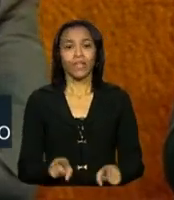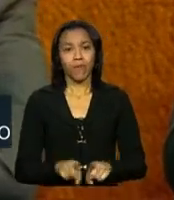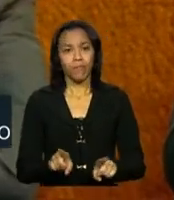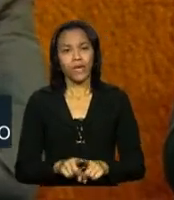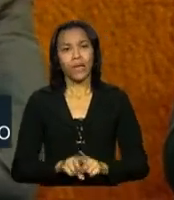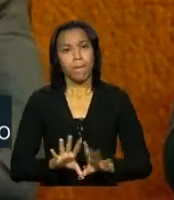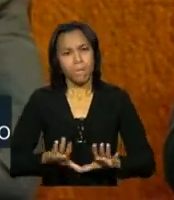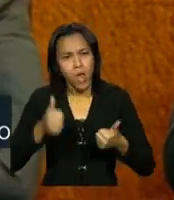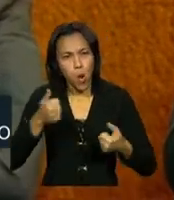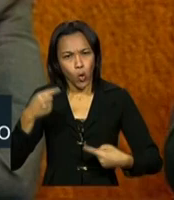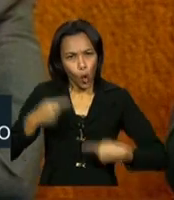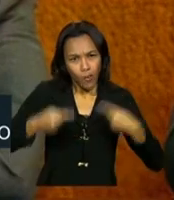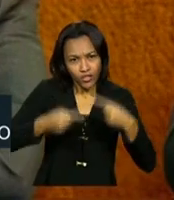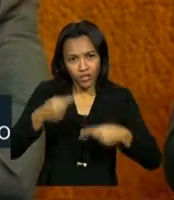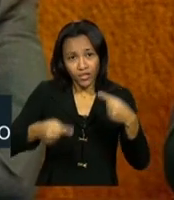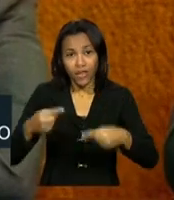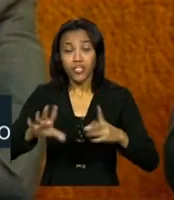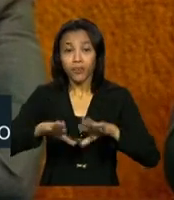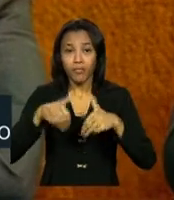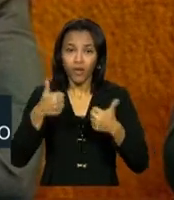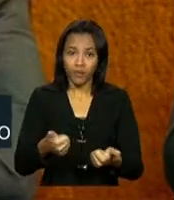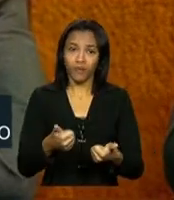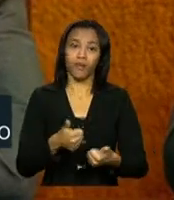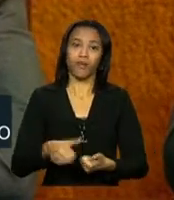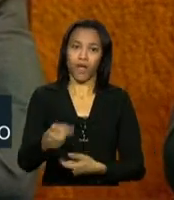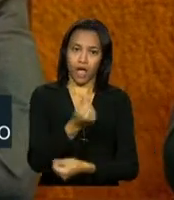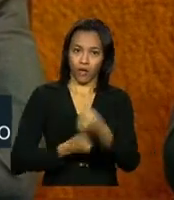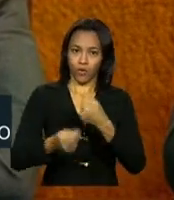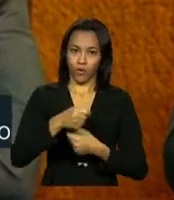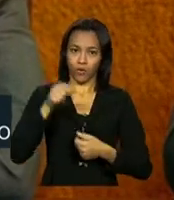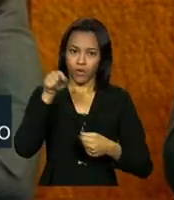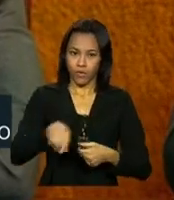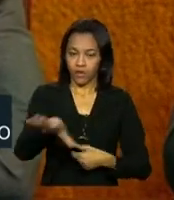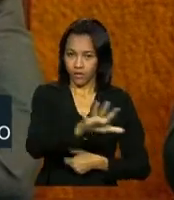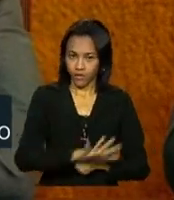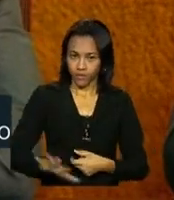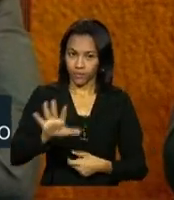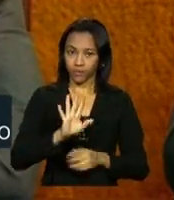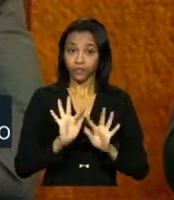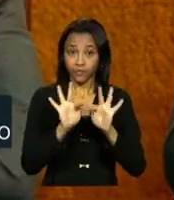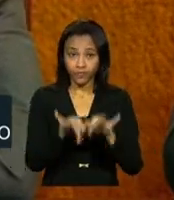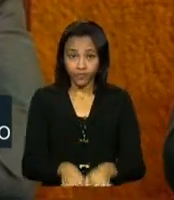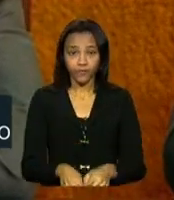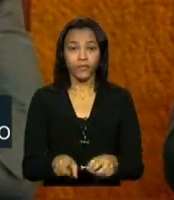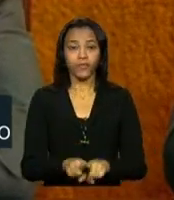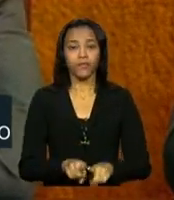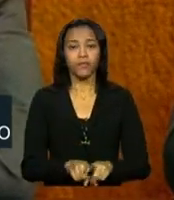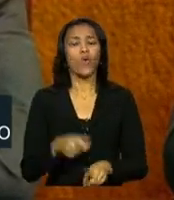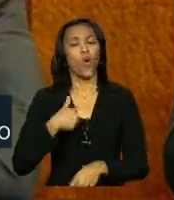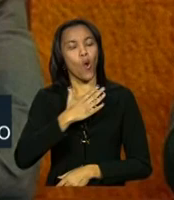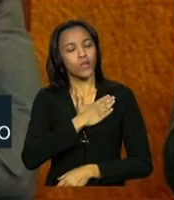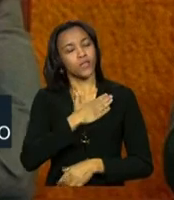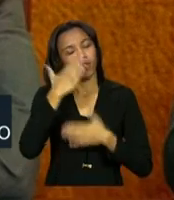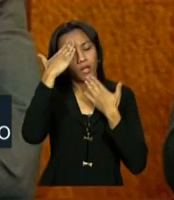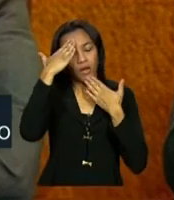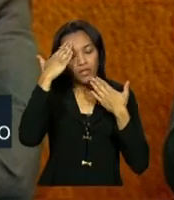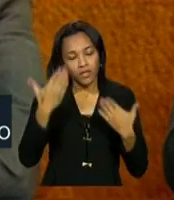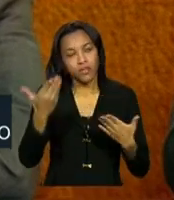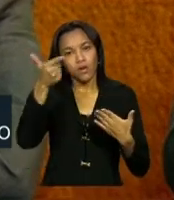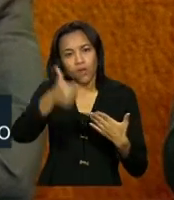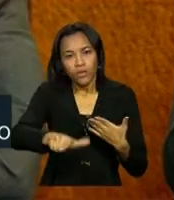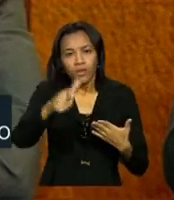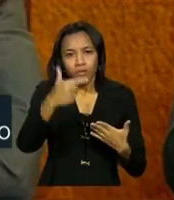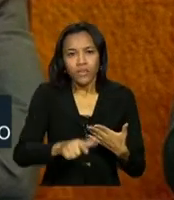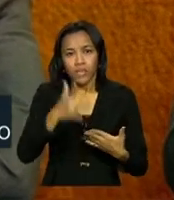melhorar a produtividade das economias da região Finalmente eu gostaria agradecer de novo